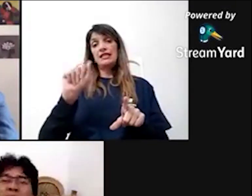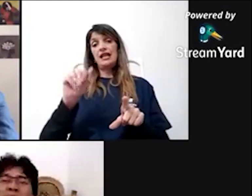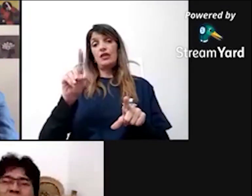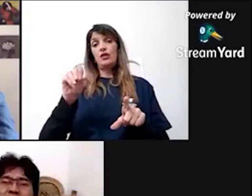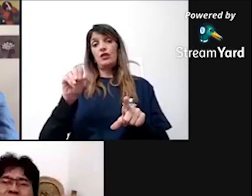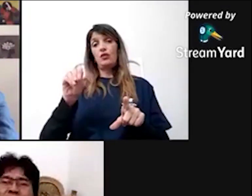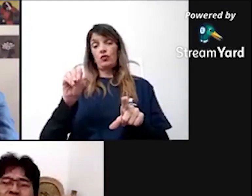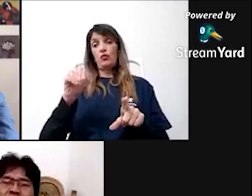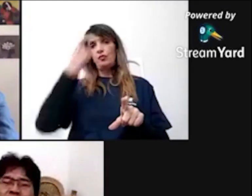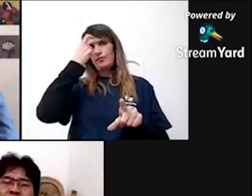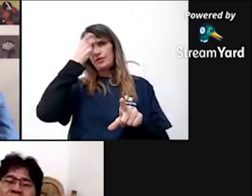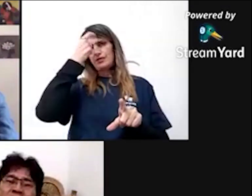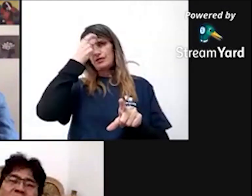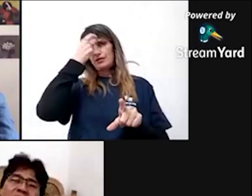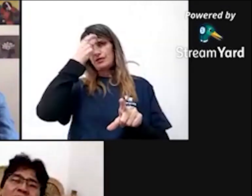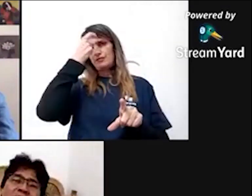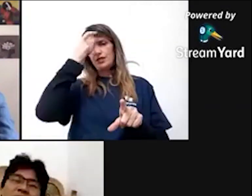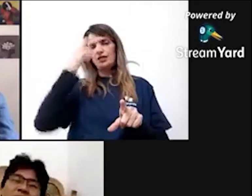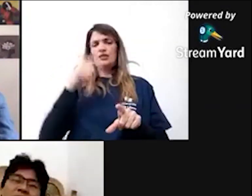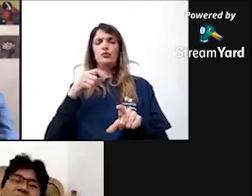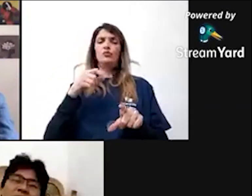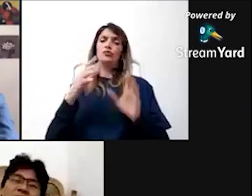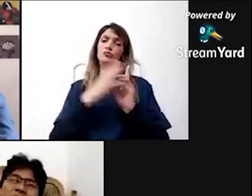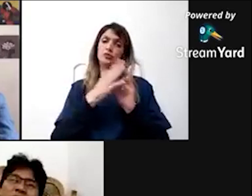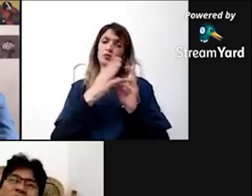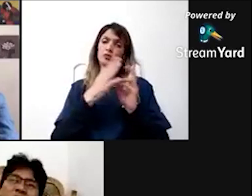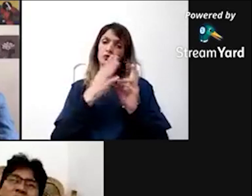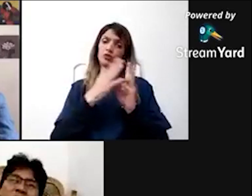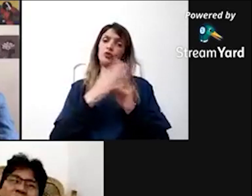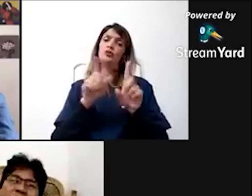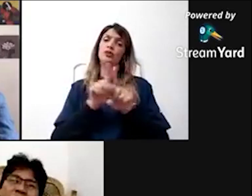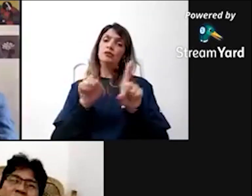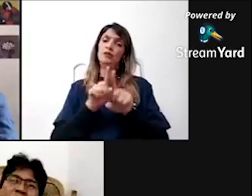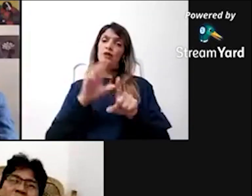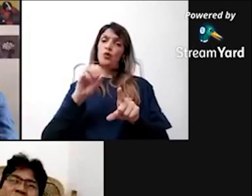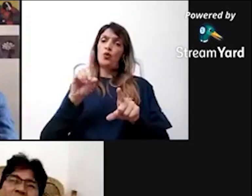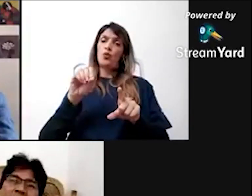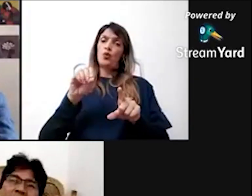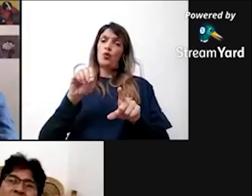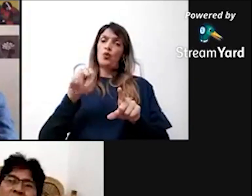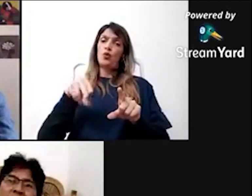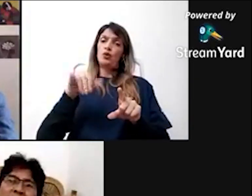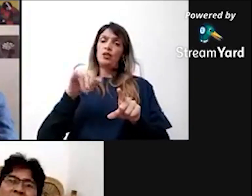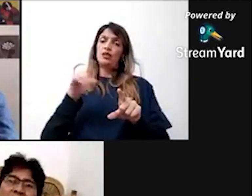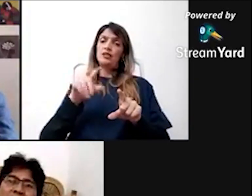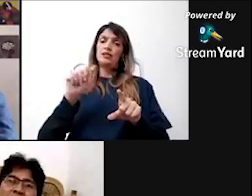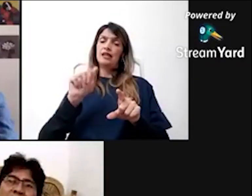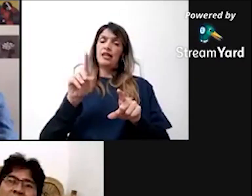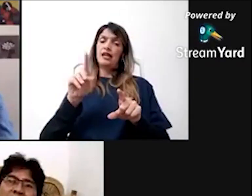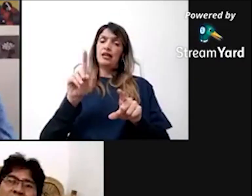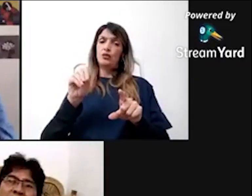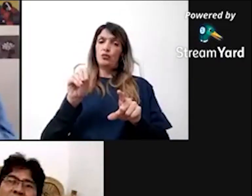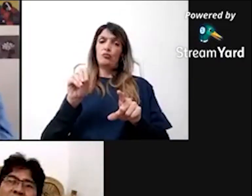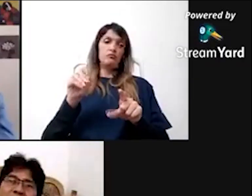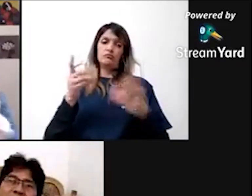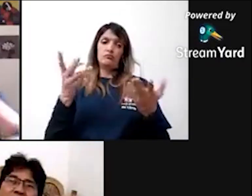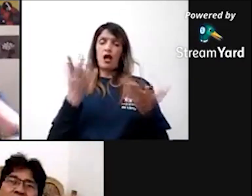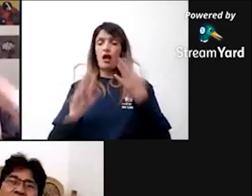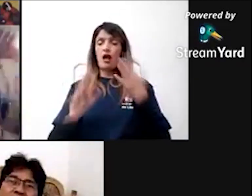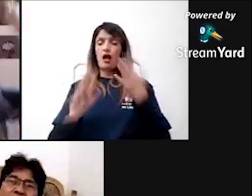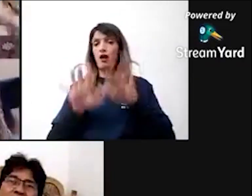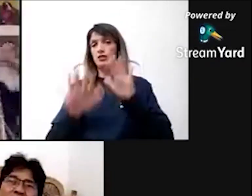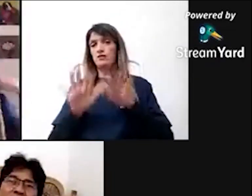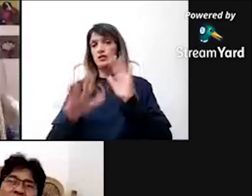foi colonizado. E que os indígenas usam muitas vezes as palavras que eles aprenderam a usar, aprenderam a